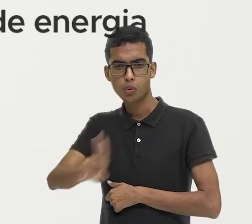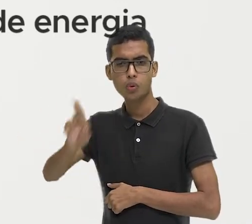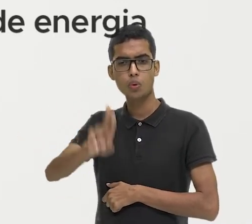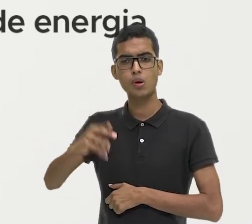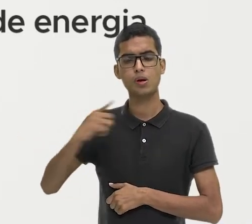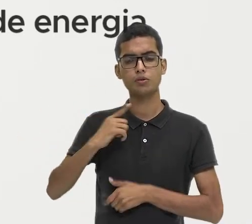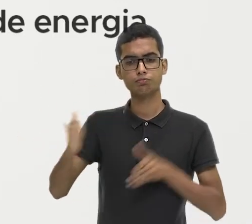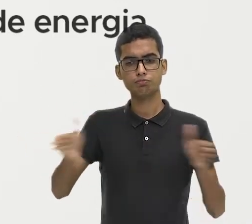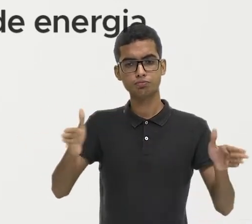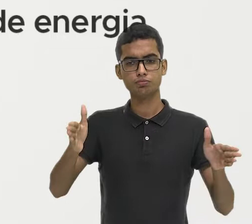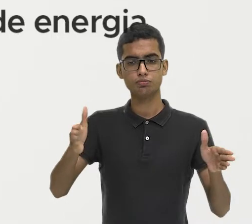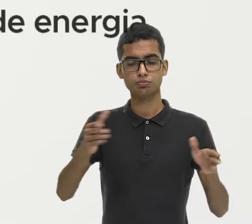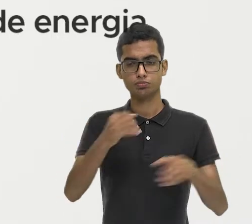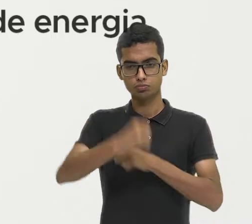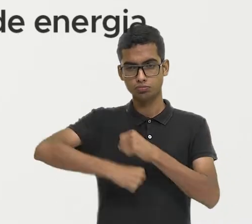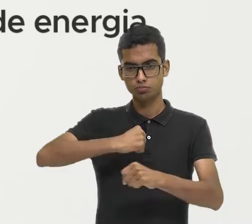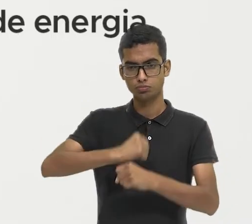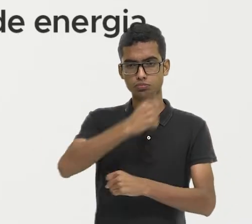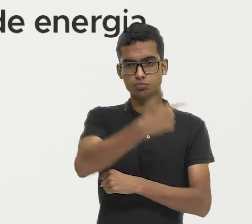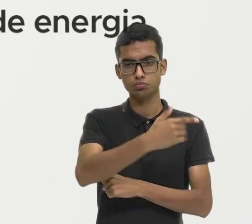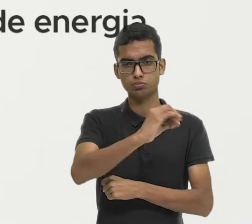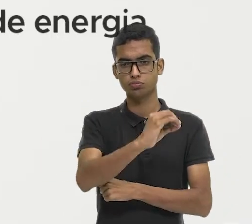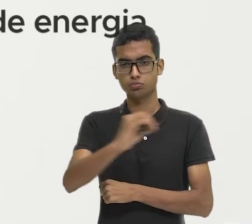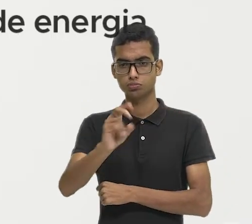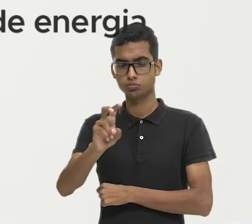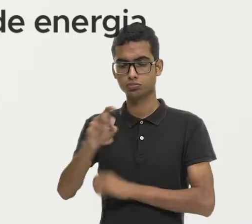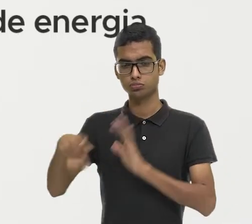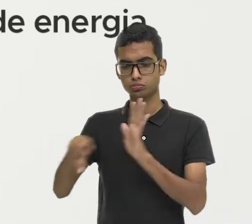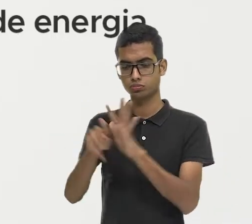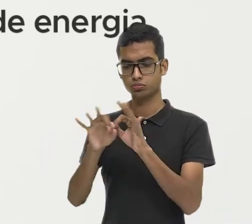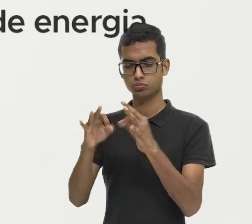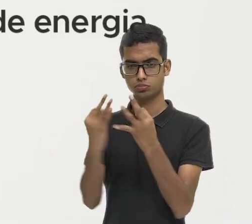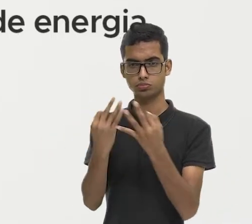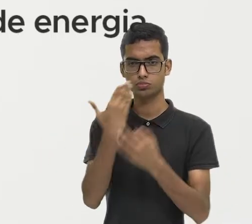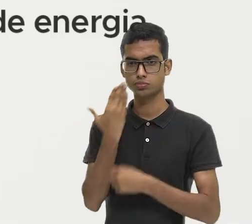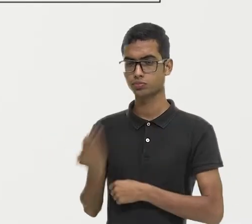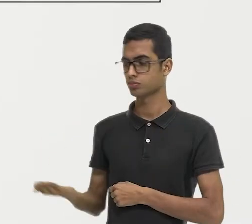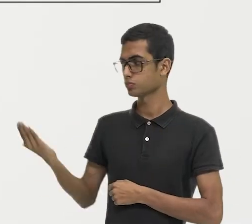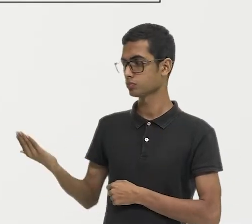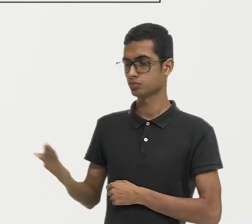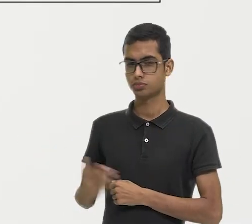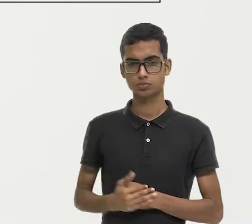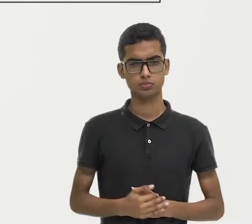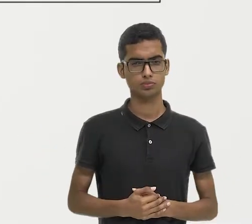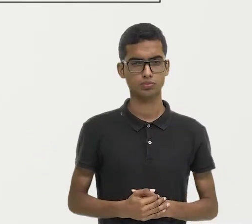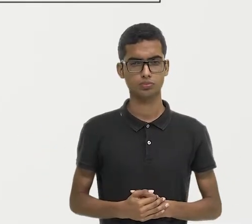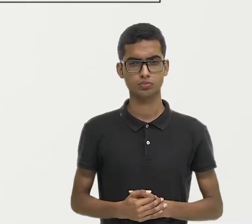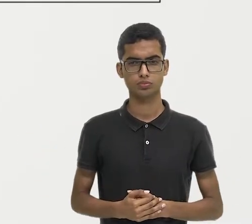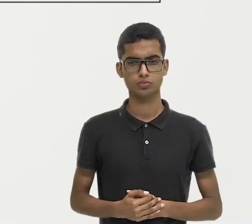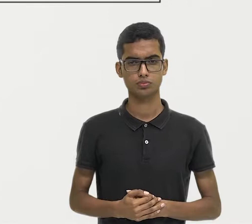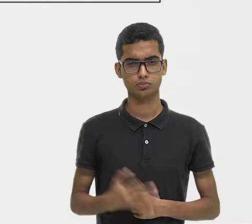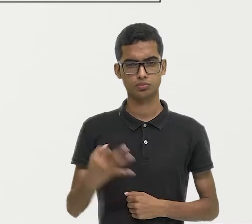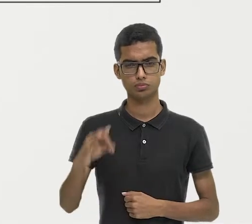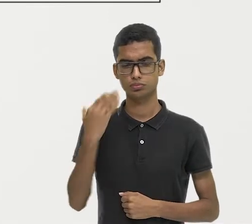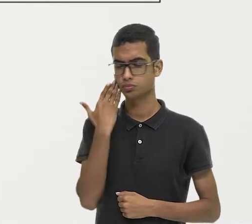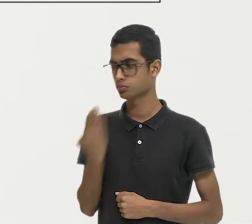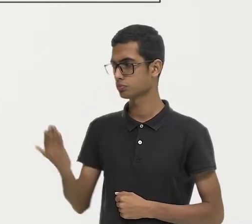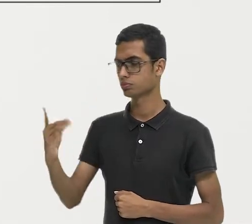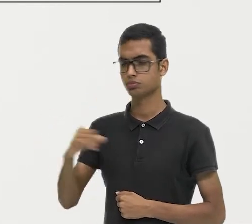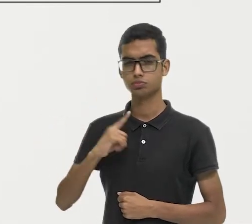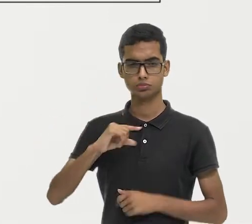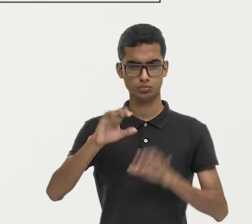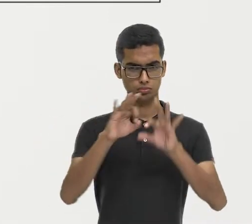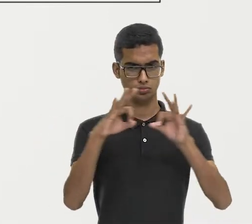de energia elétrica no decorrer do ano de 2005 de uma família. Aí vamos lá. Opa, tá aí,